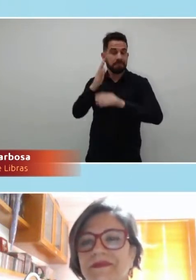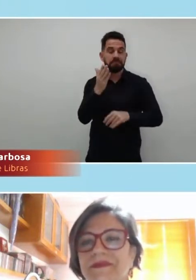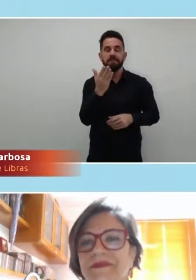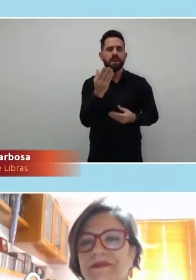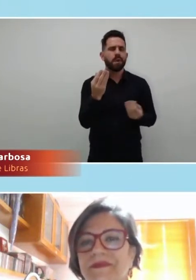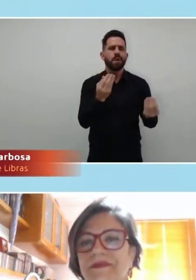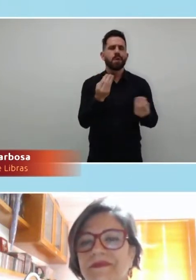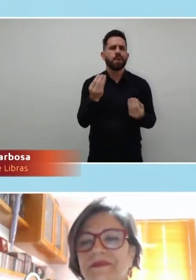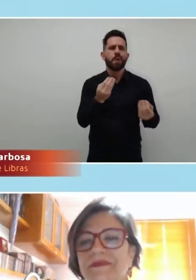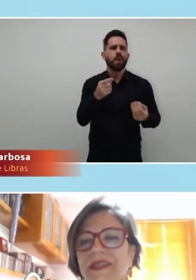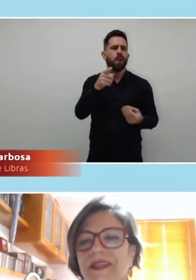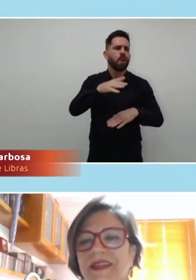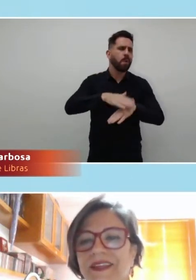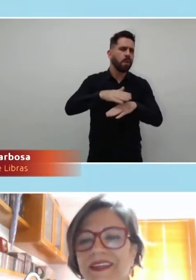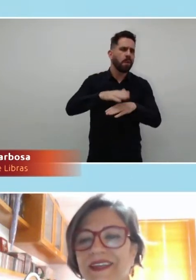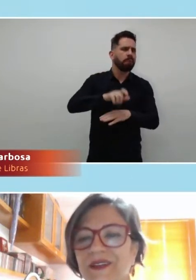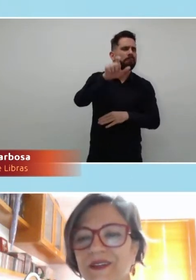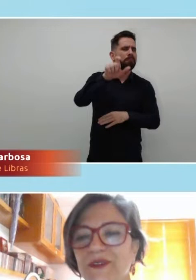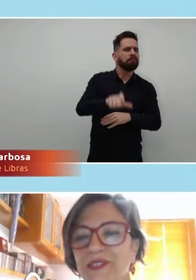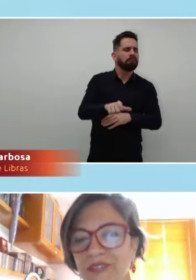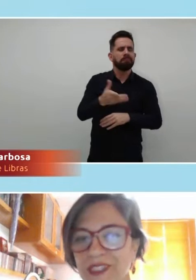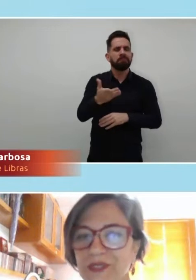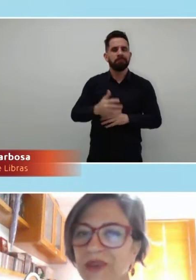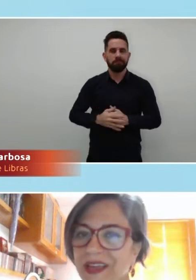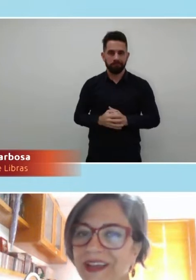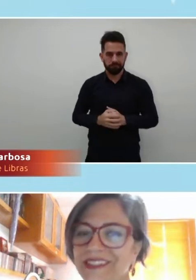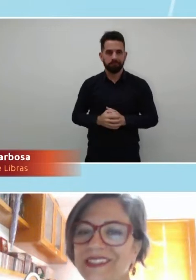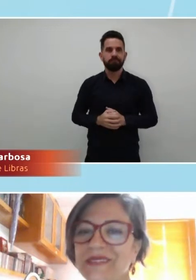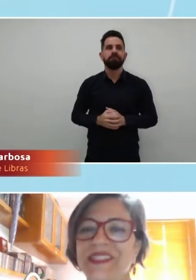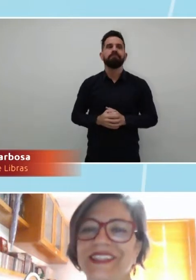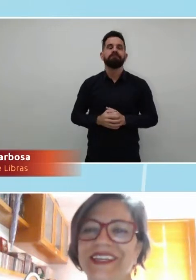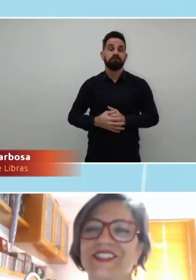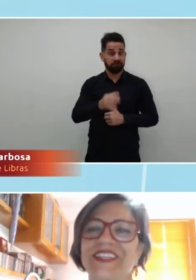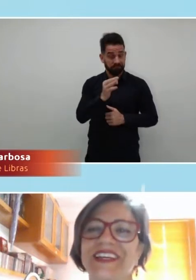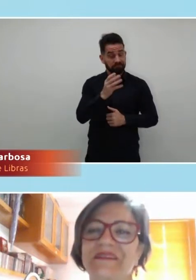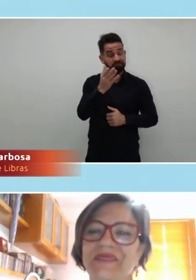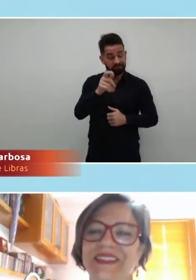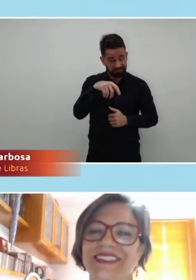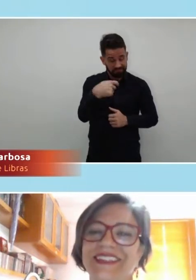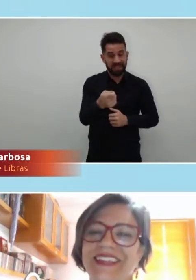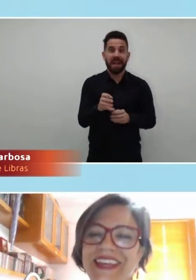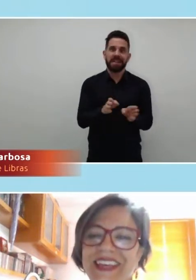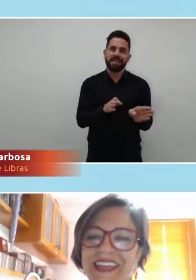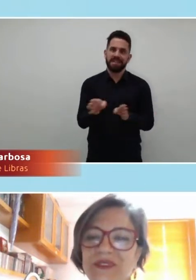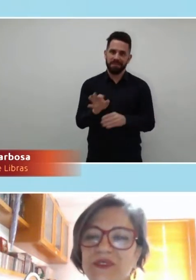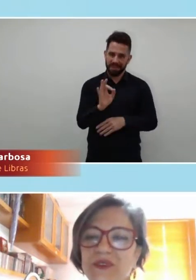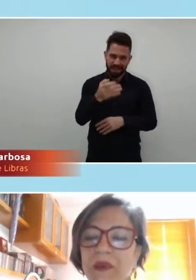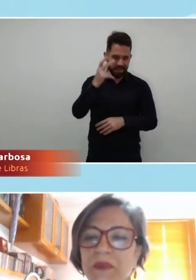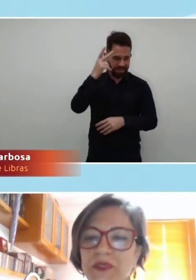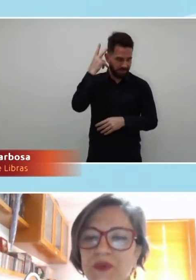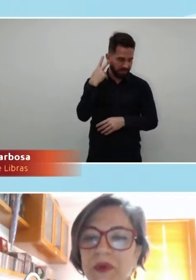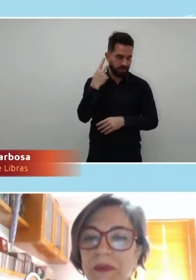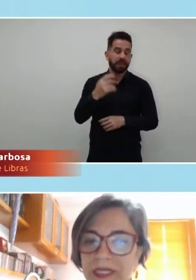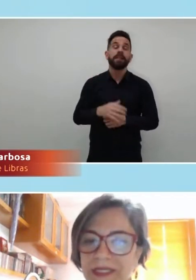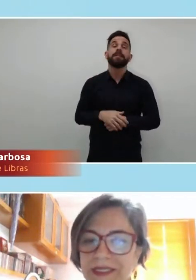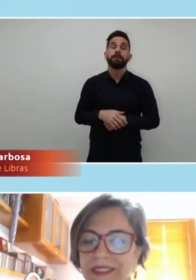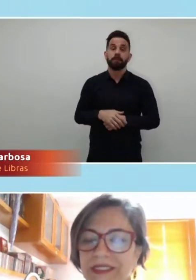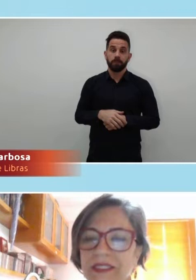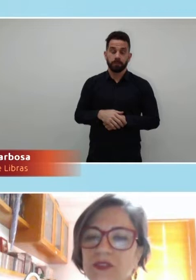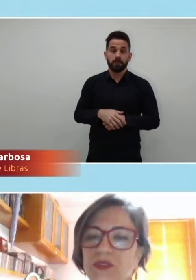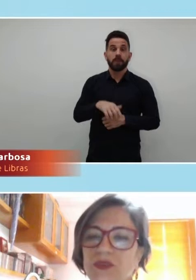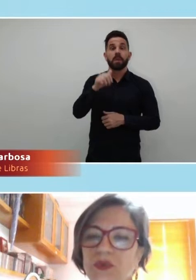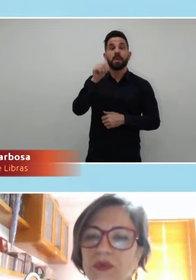quem está falando, né, com eles? Inclusive, isso é acessibilidade, né, Camila? Eu sou uma pessoa